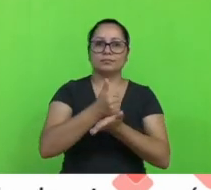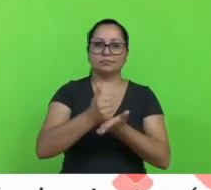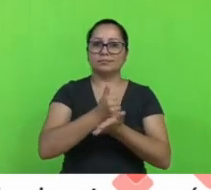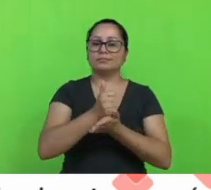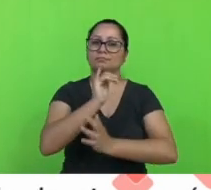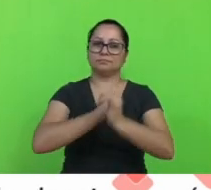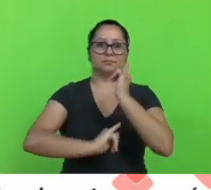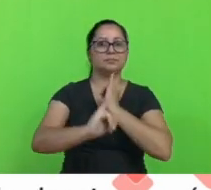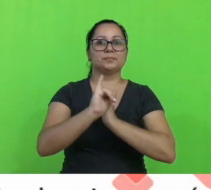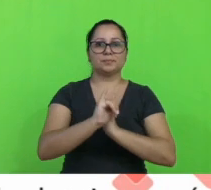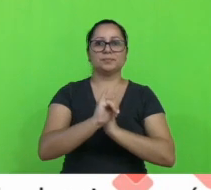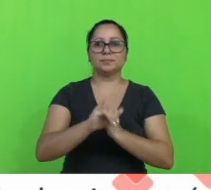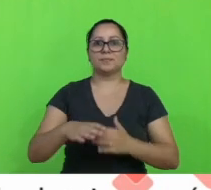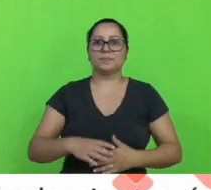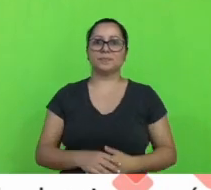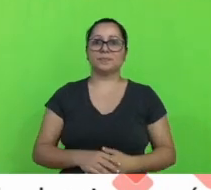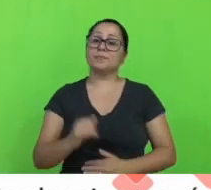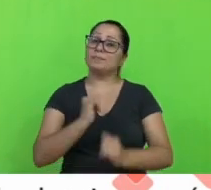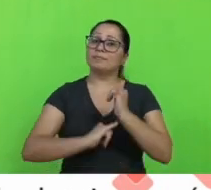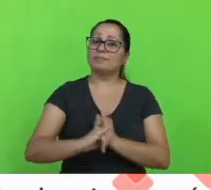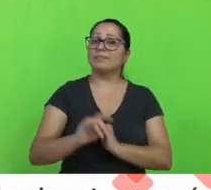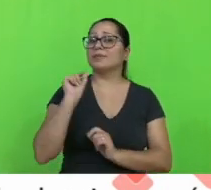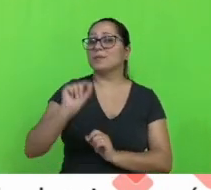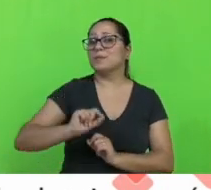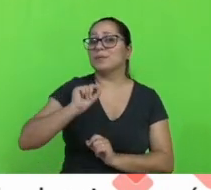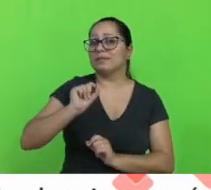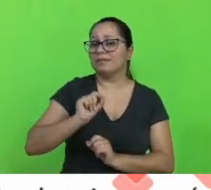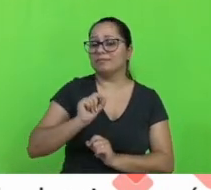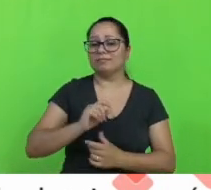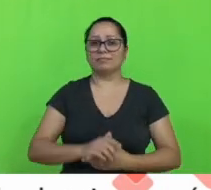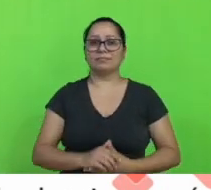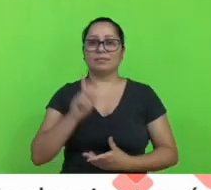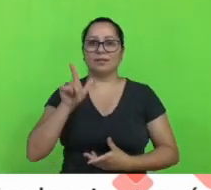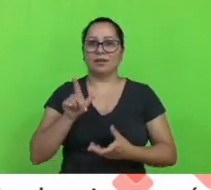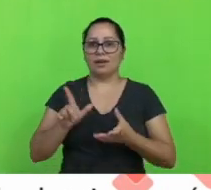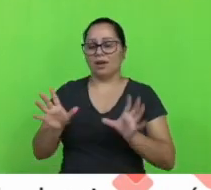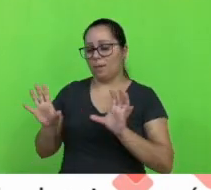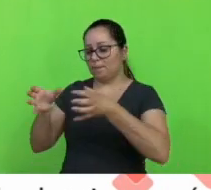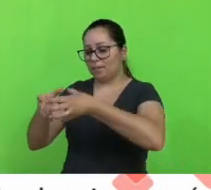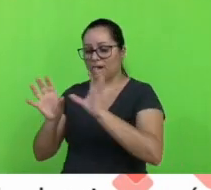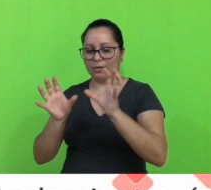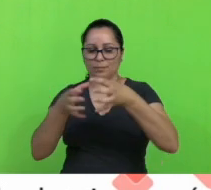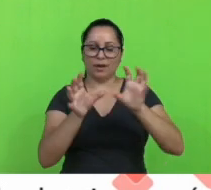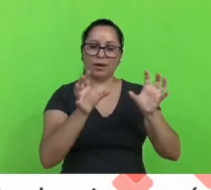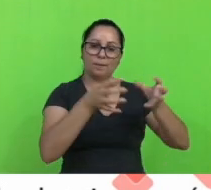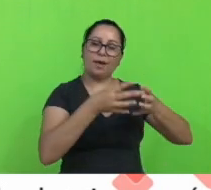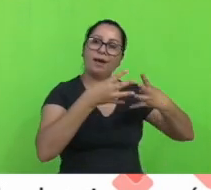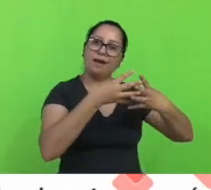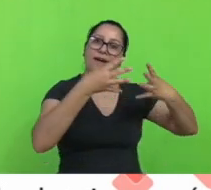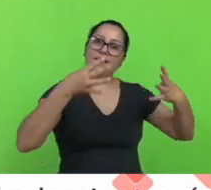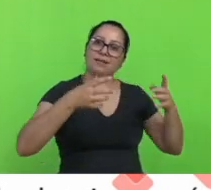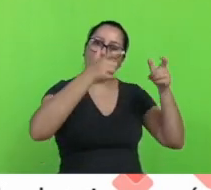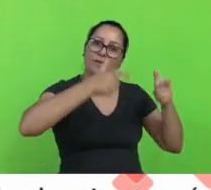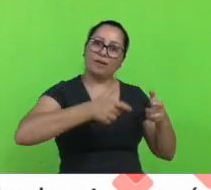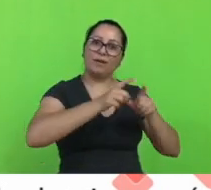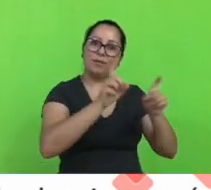básica da internet, ou seja, a internet nada mais é do que um conjunto de redes locais, de